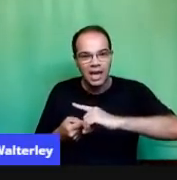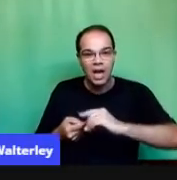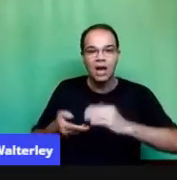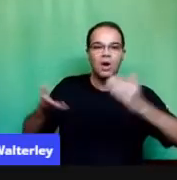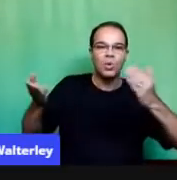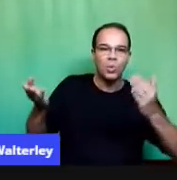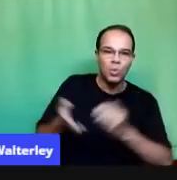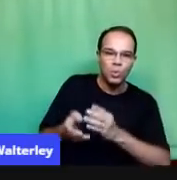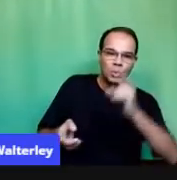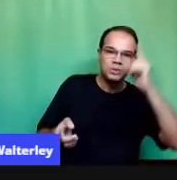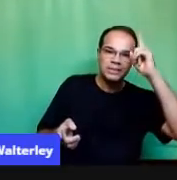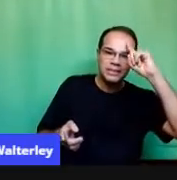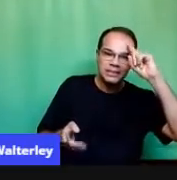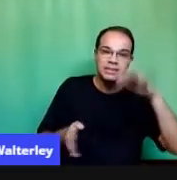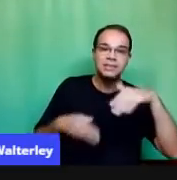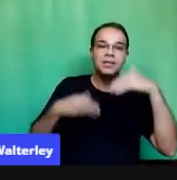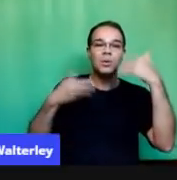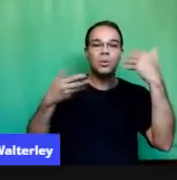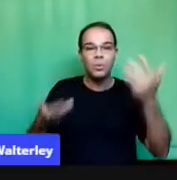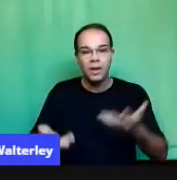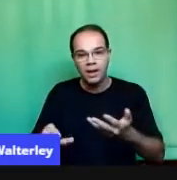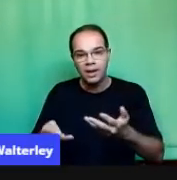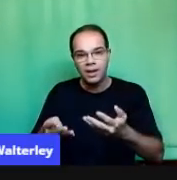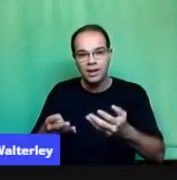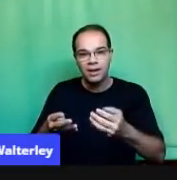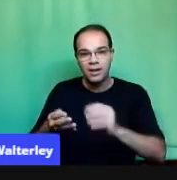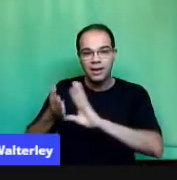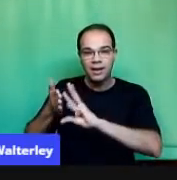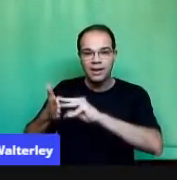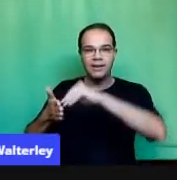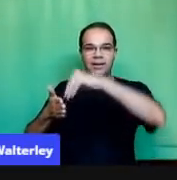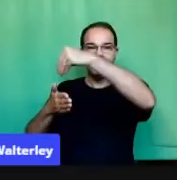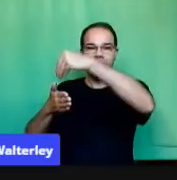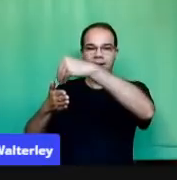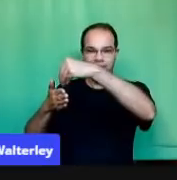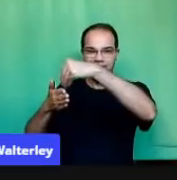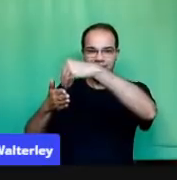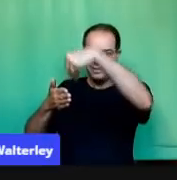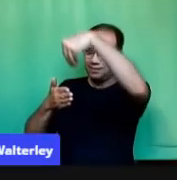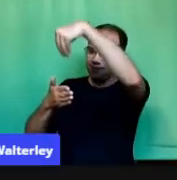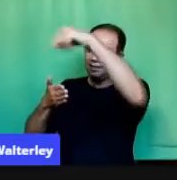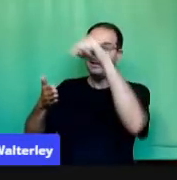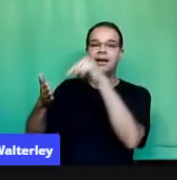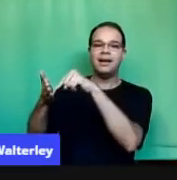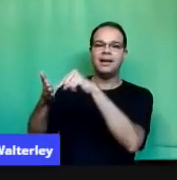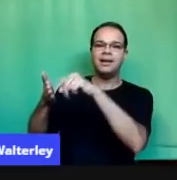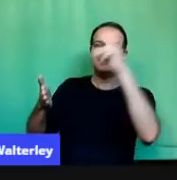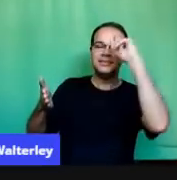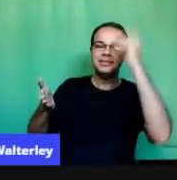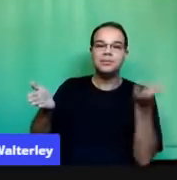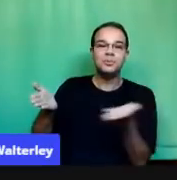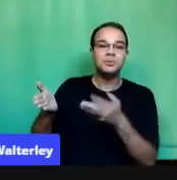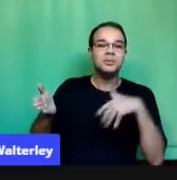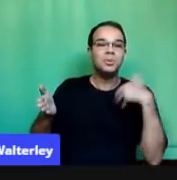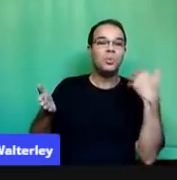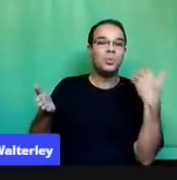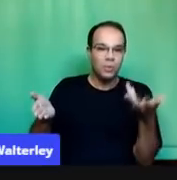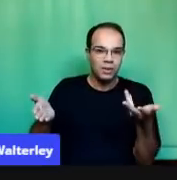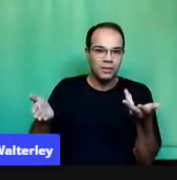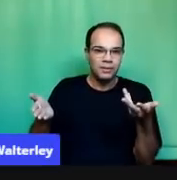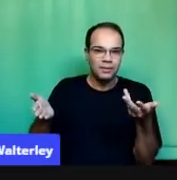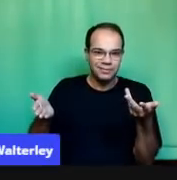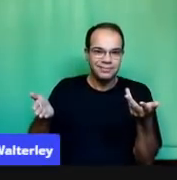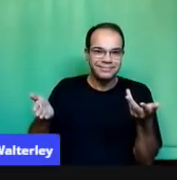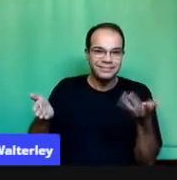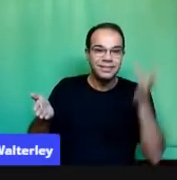no calendário. Ontem foi que dia? São relações que são construídas no convívio de sala de